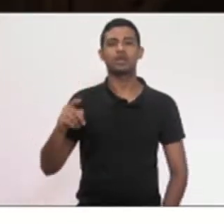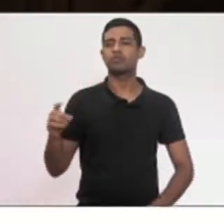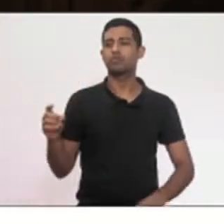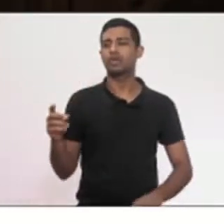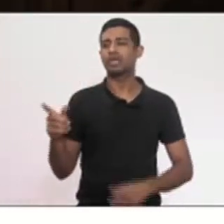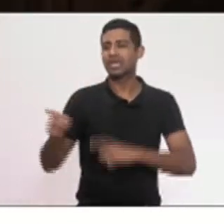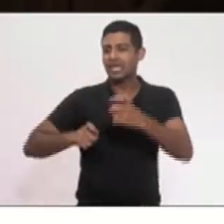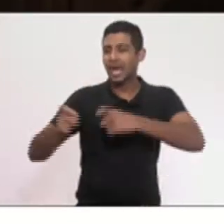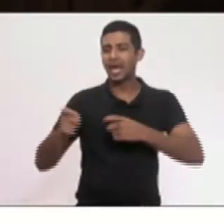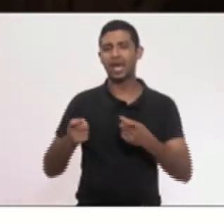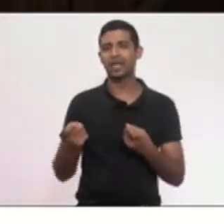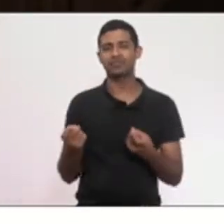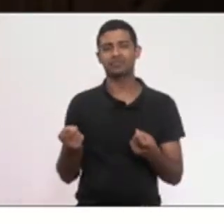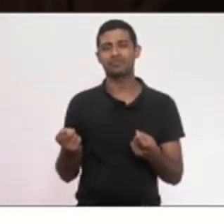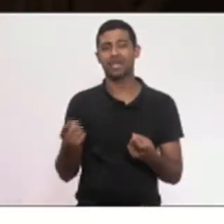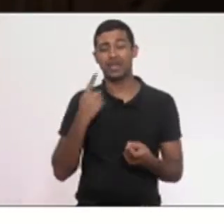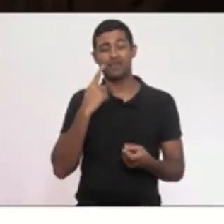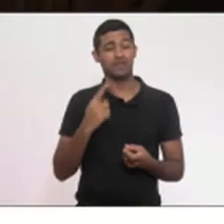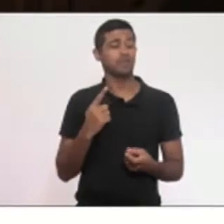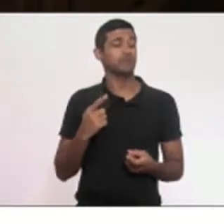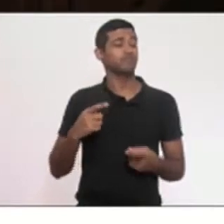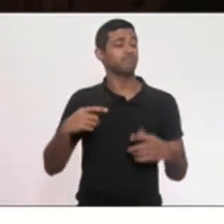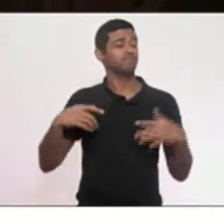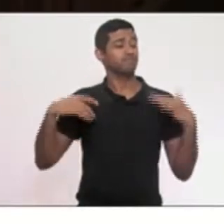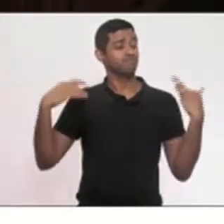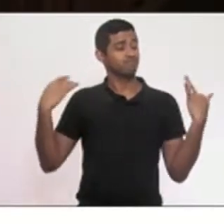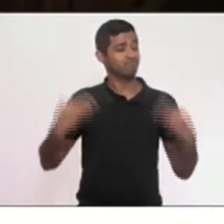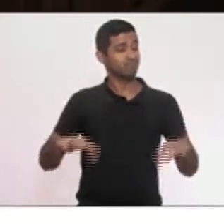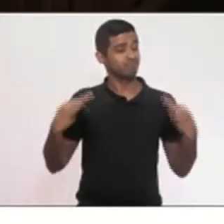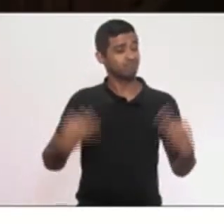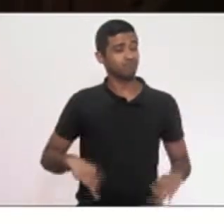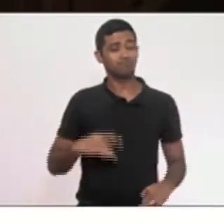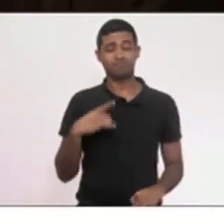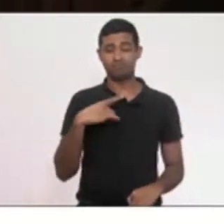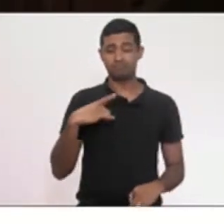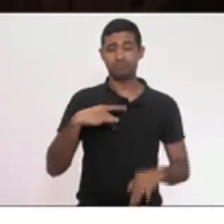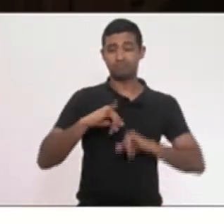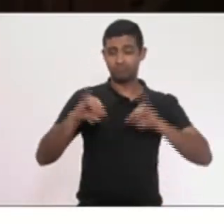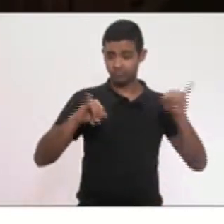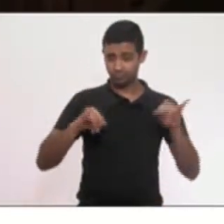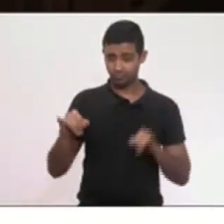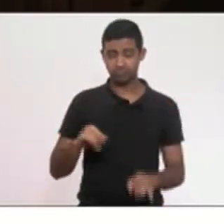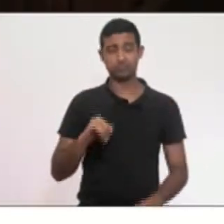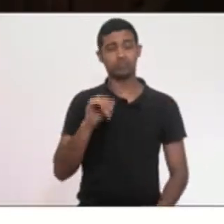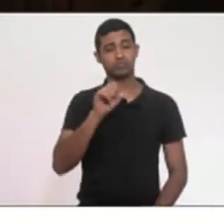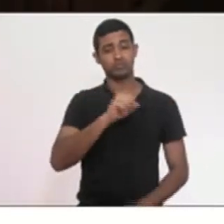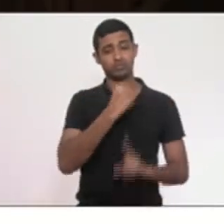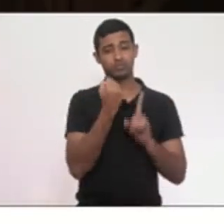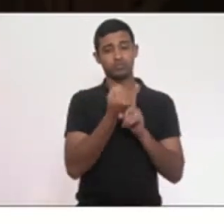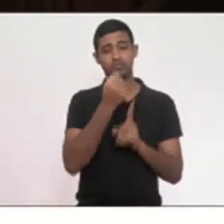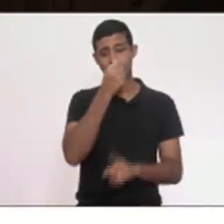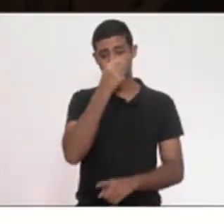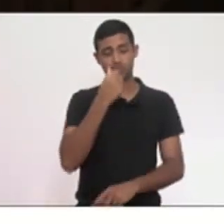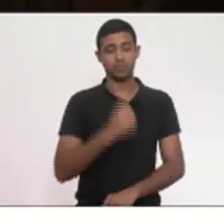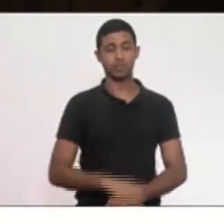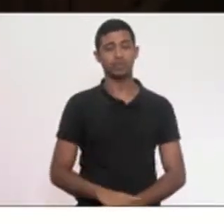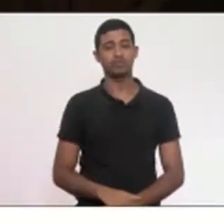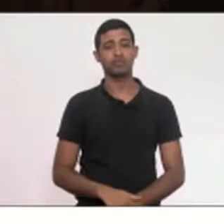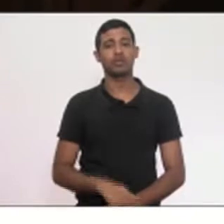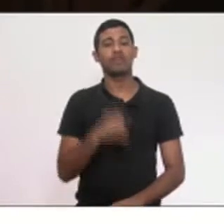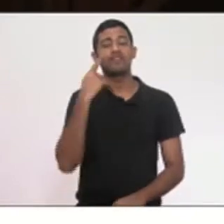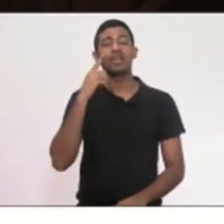uma situação dramática em termos de indicadores sociais, dramática. Passou